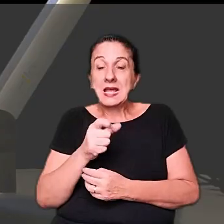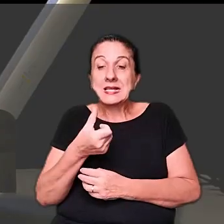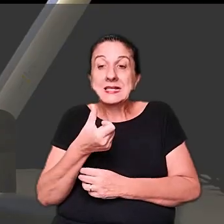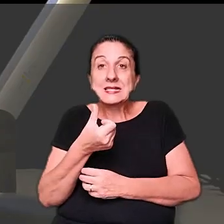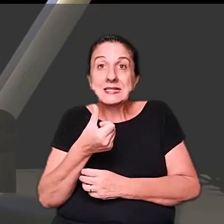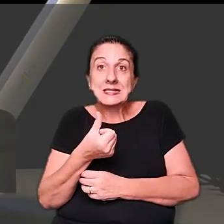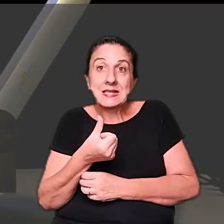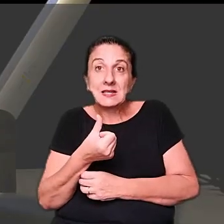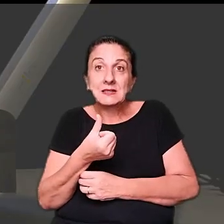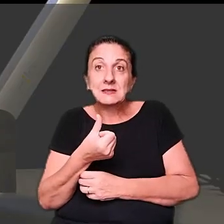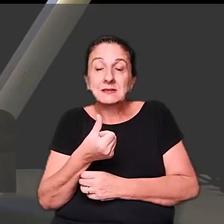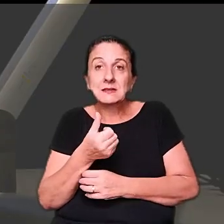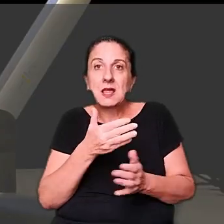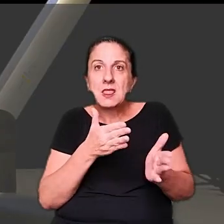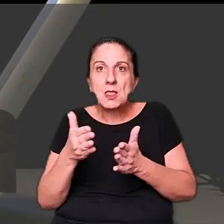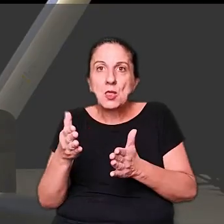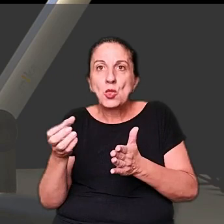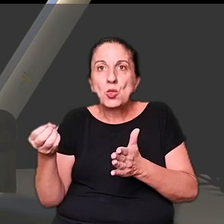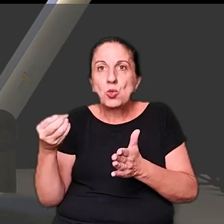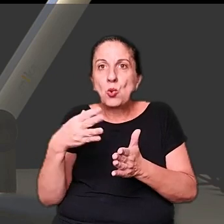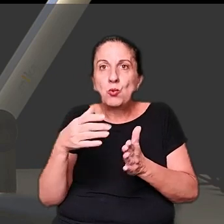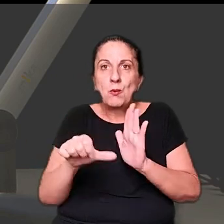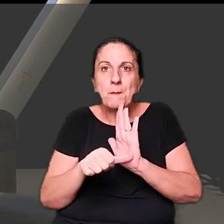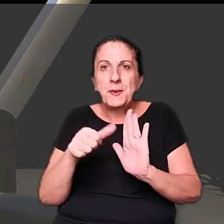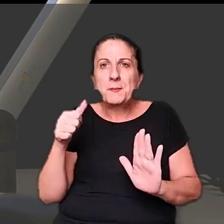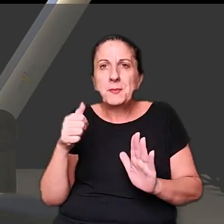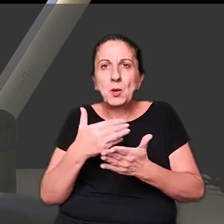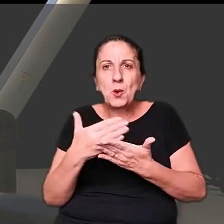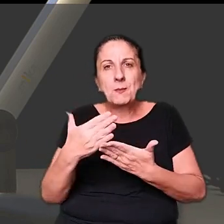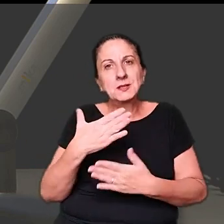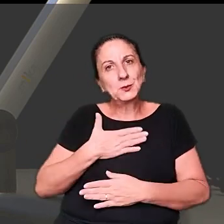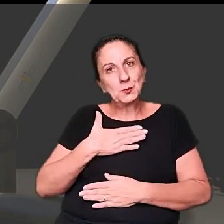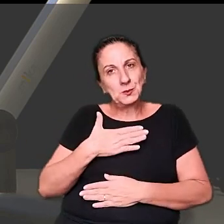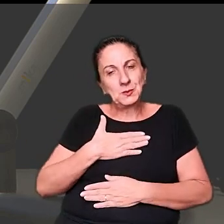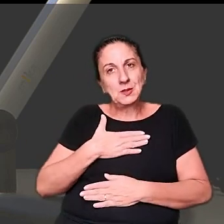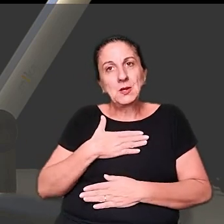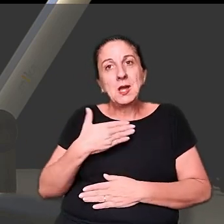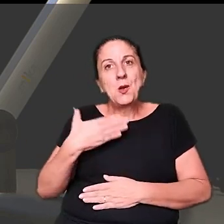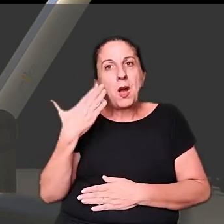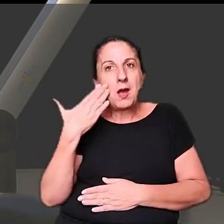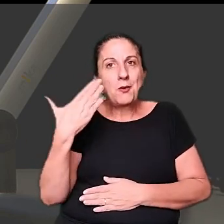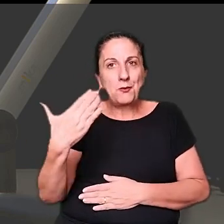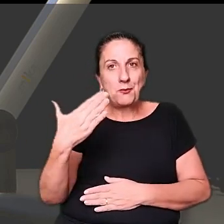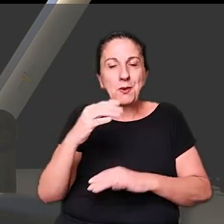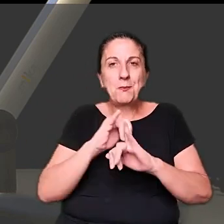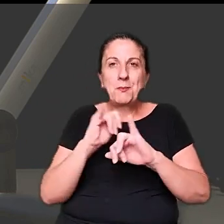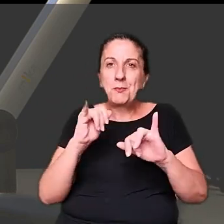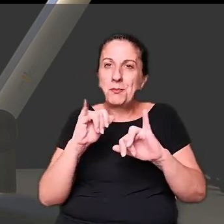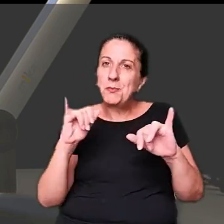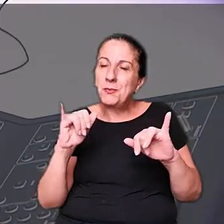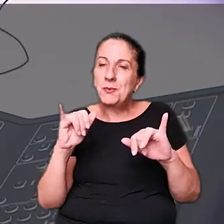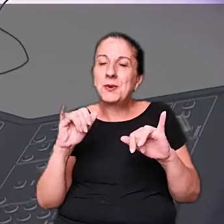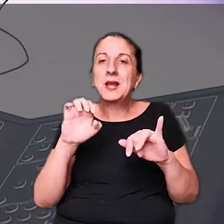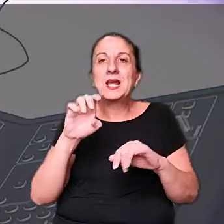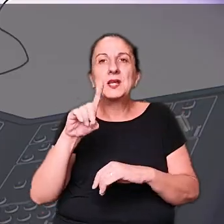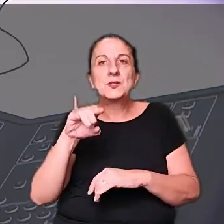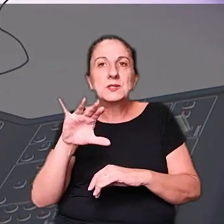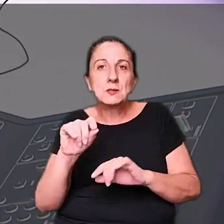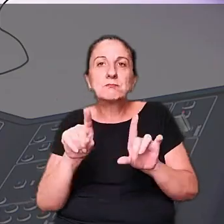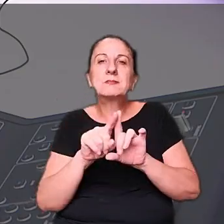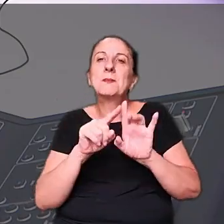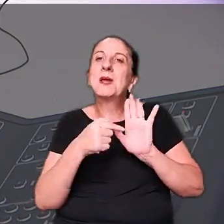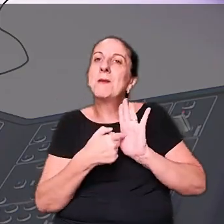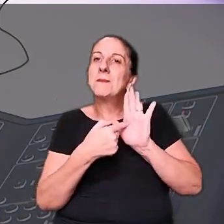Esta sexta temporada estreia com muitas novidades. A primeira começa comigo, que estarei à frente do programa na edição